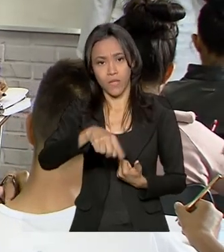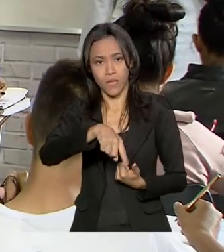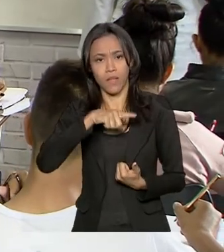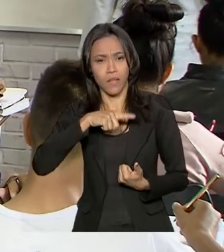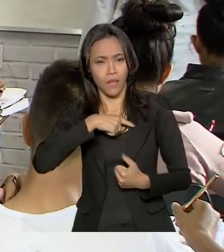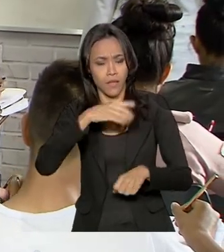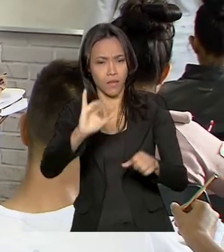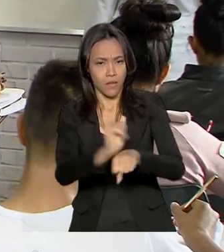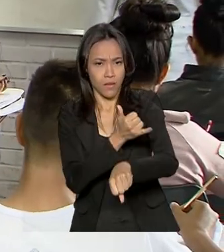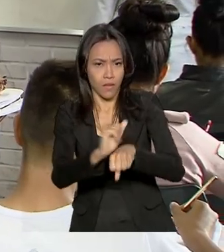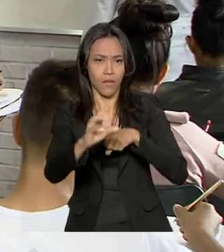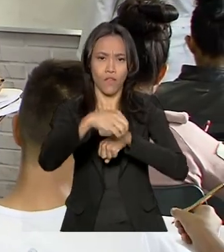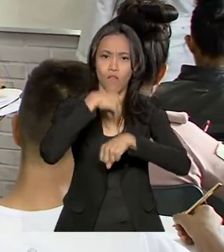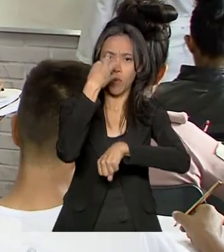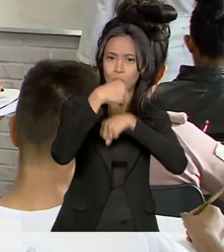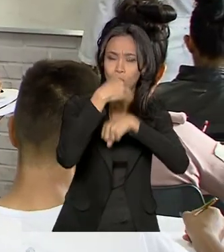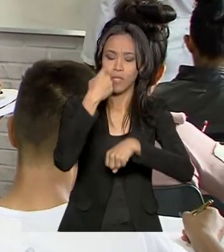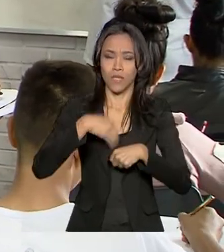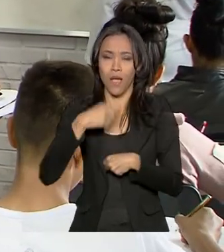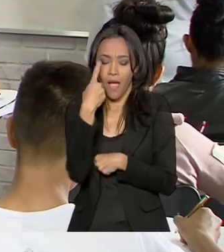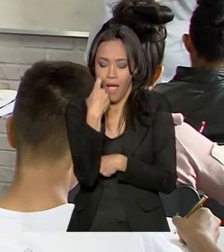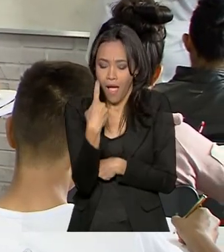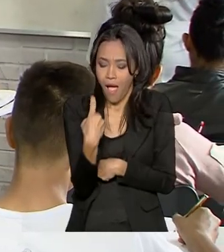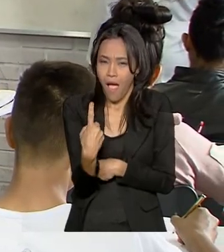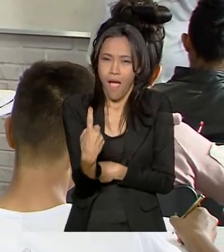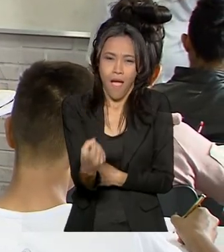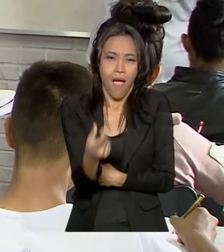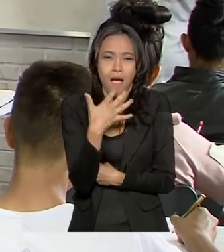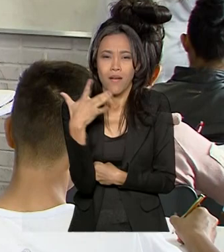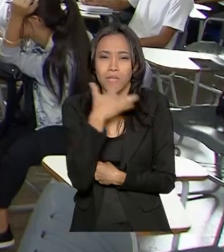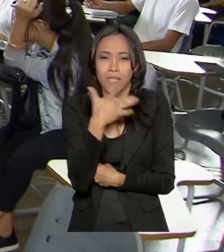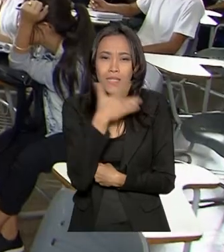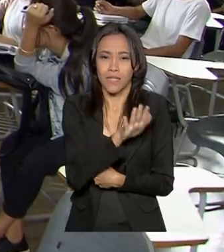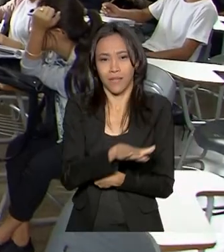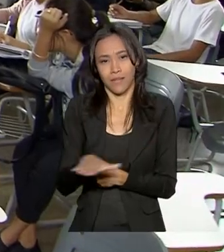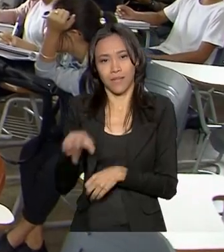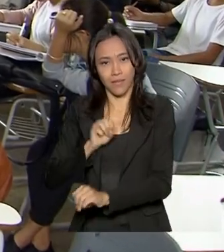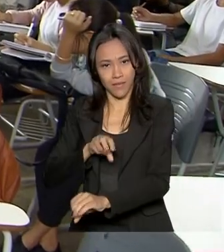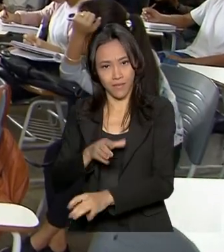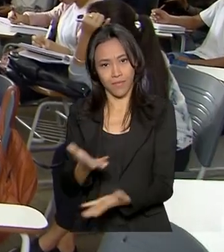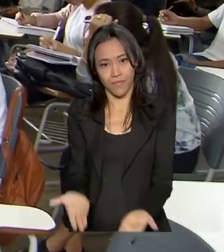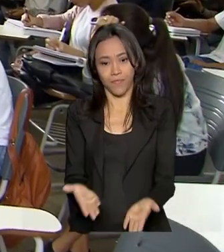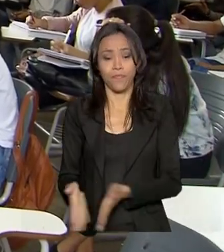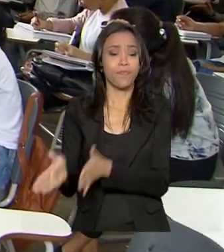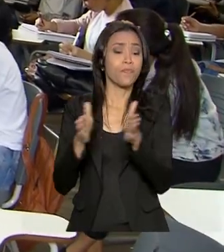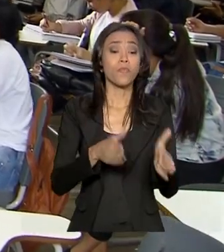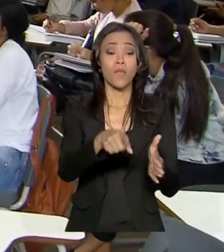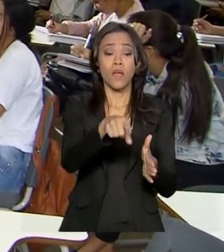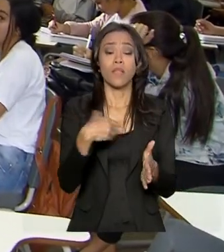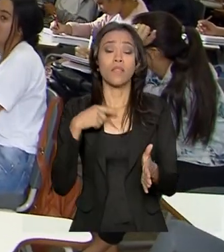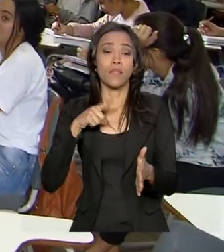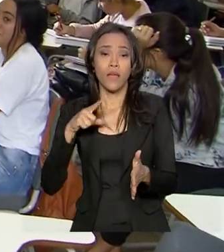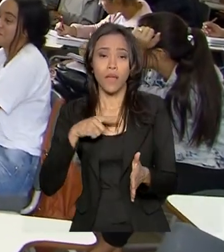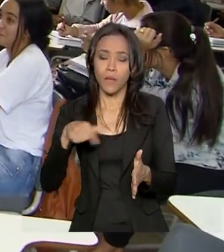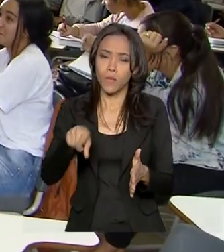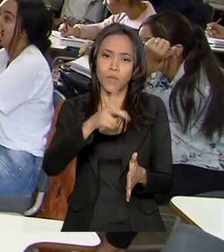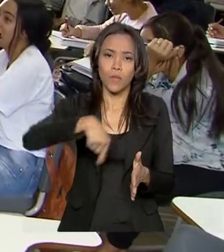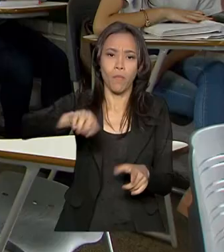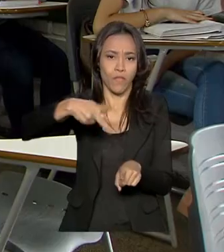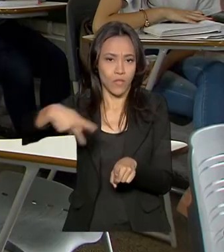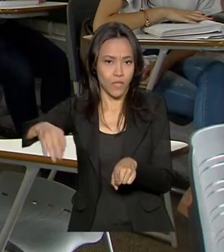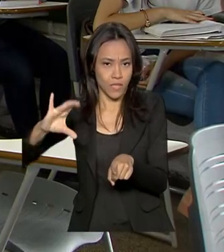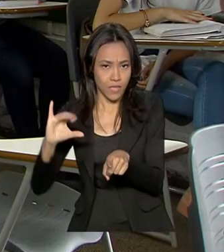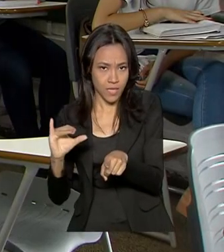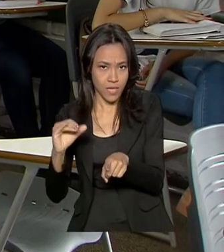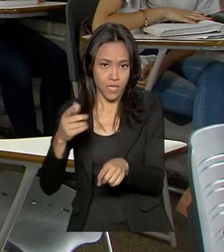que tornem a aula mais interessante para os alunos. O programa oferece especialização para os professores de ciências